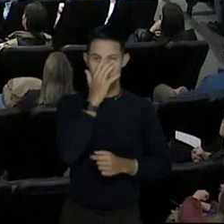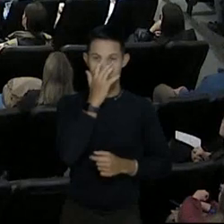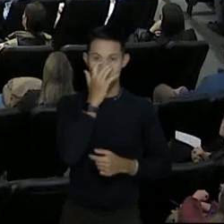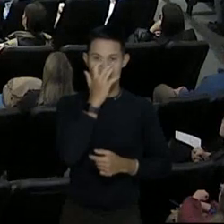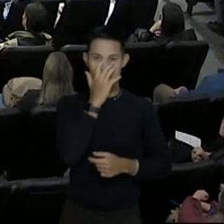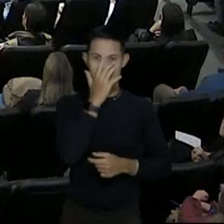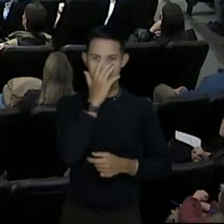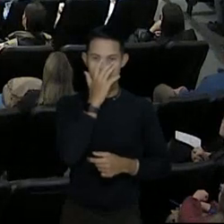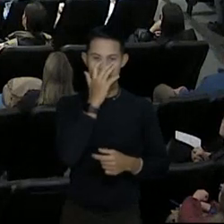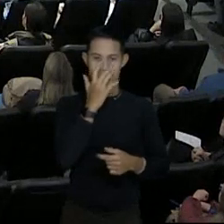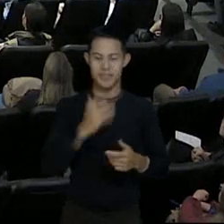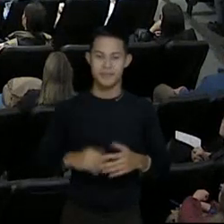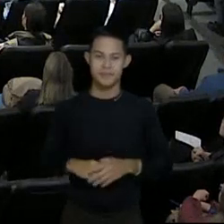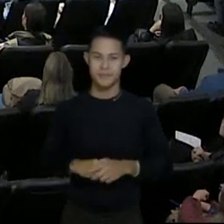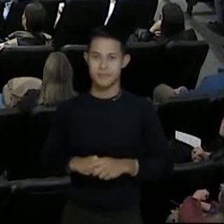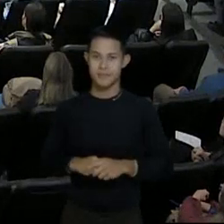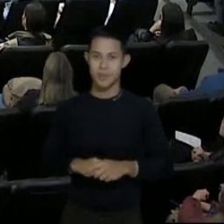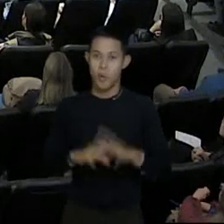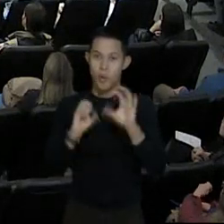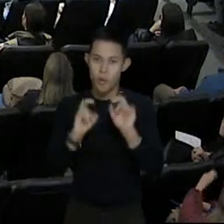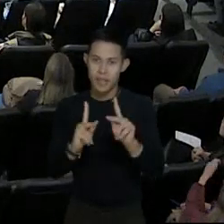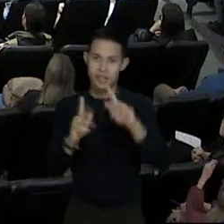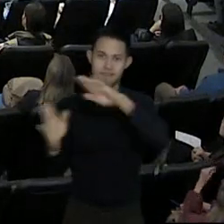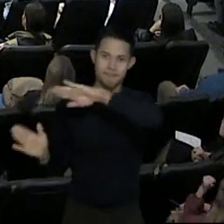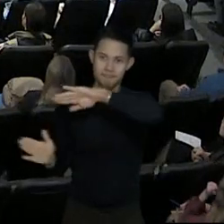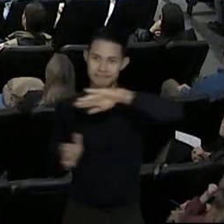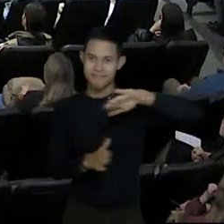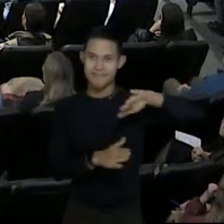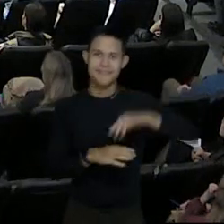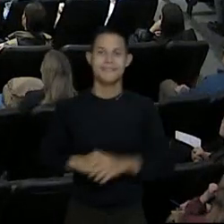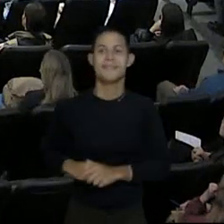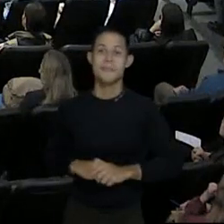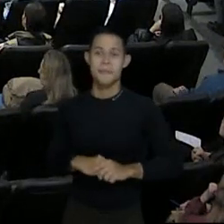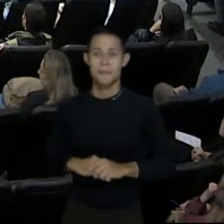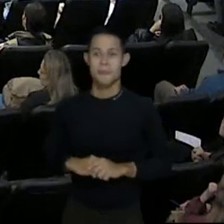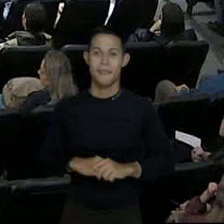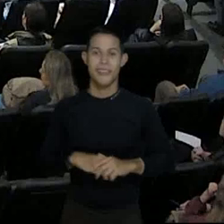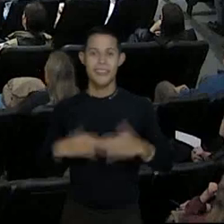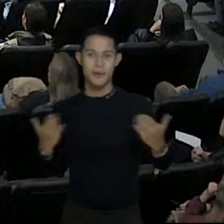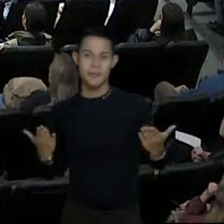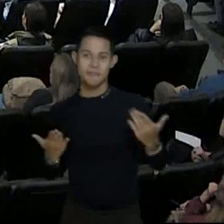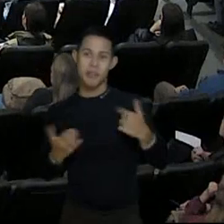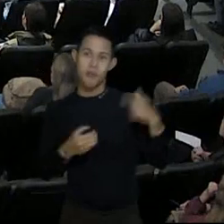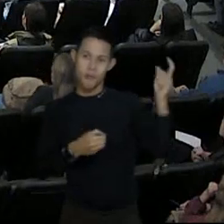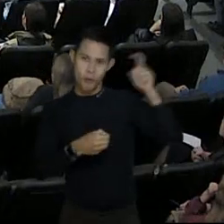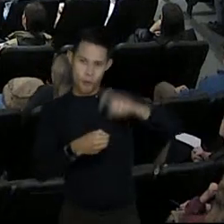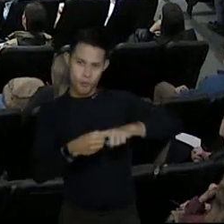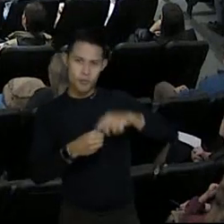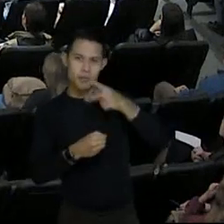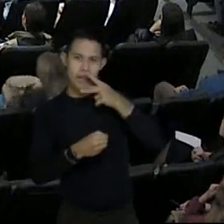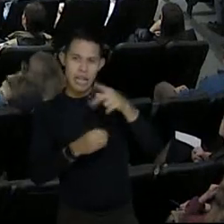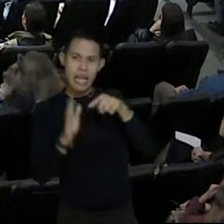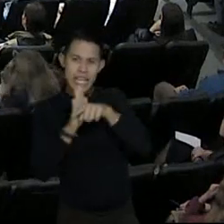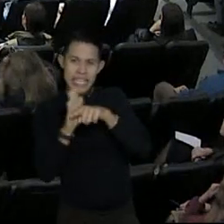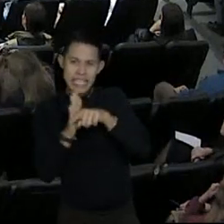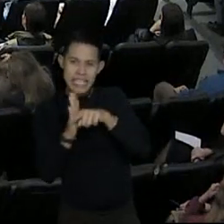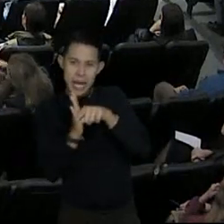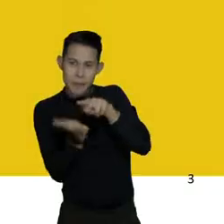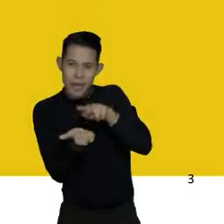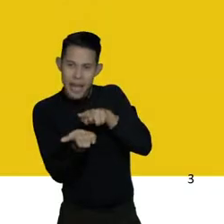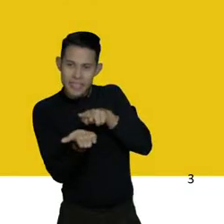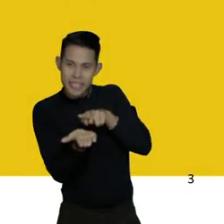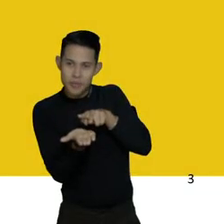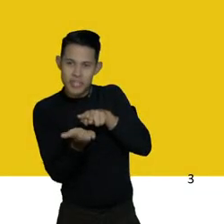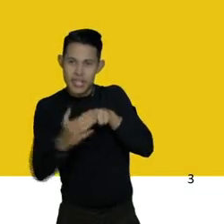parou bom depois eu passo então Eh daqui a pouquinho eu falo da ressonância magnética né então eu vou falar das